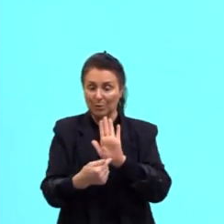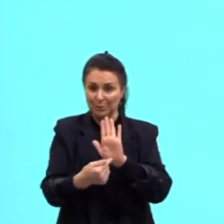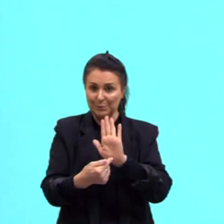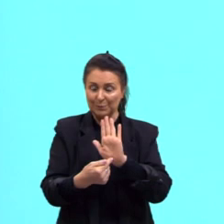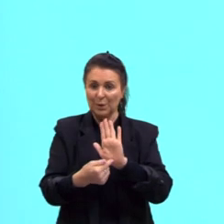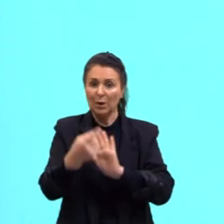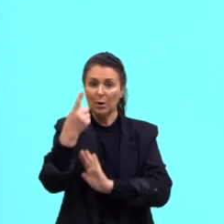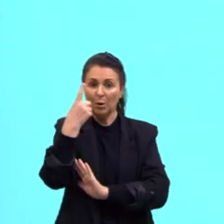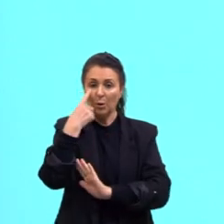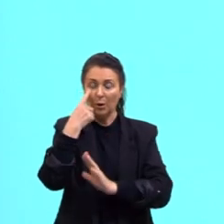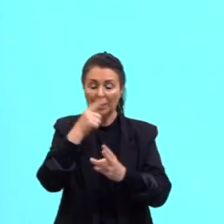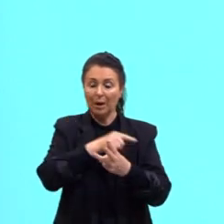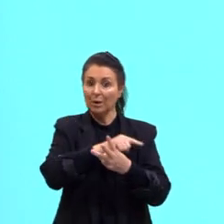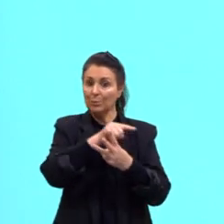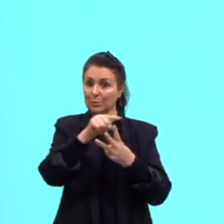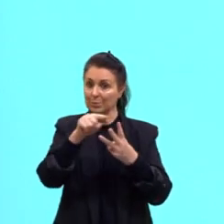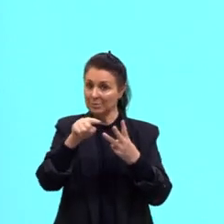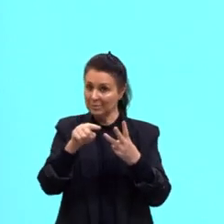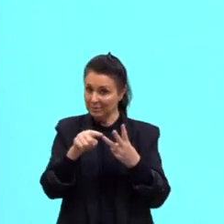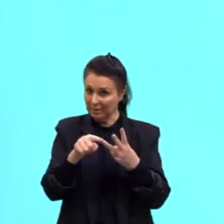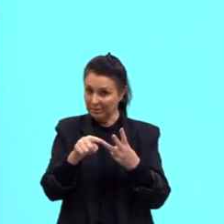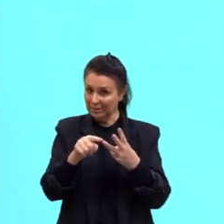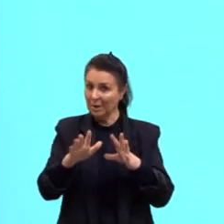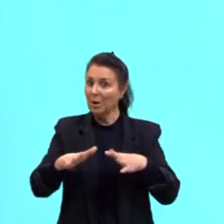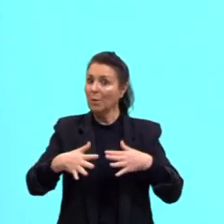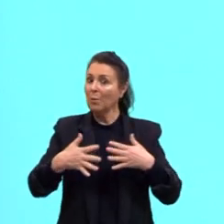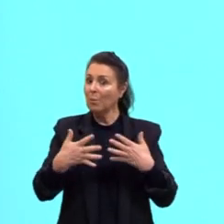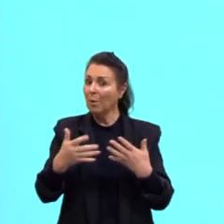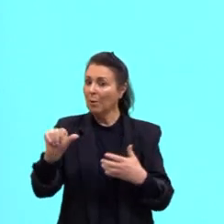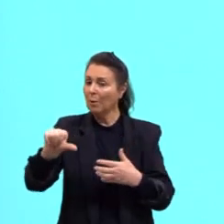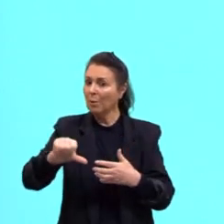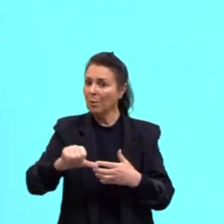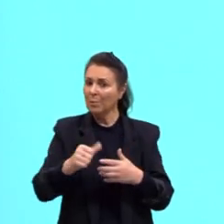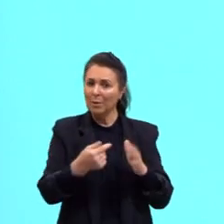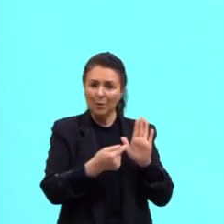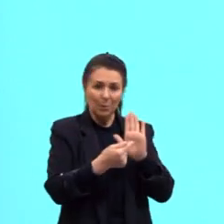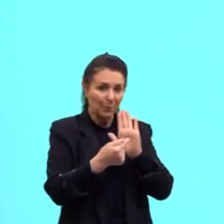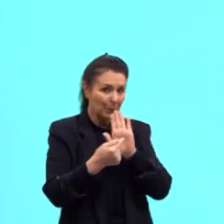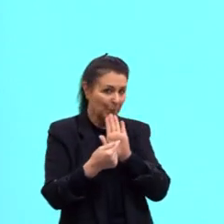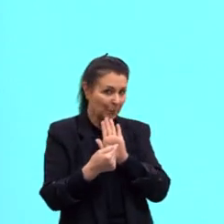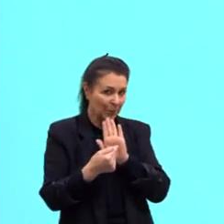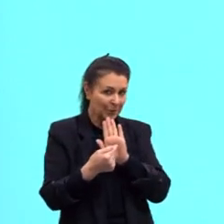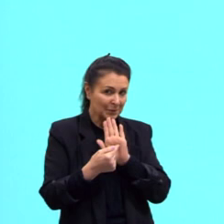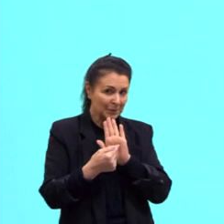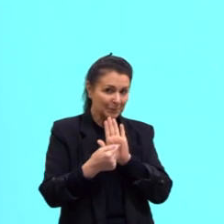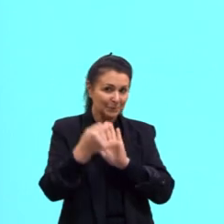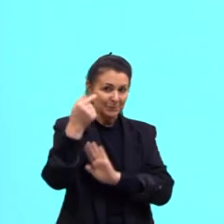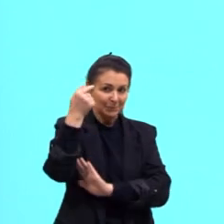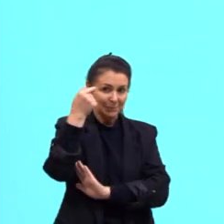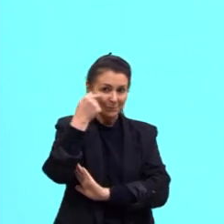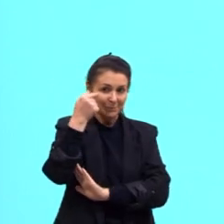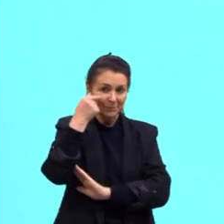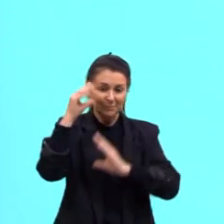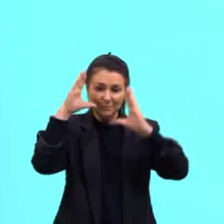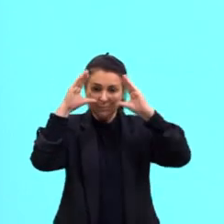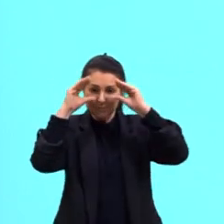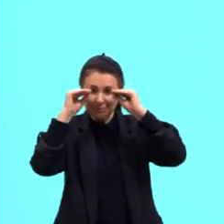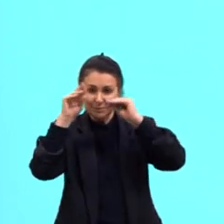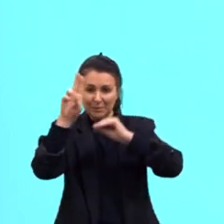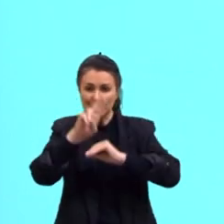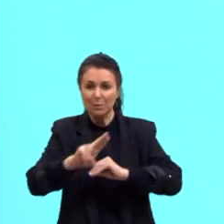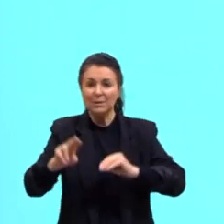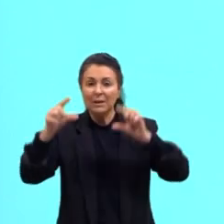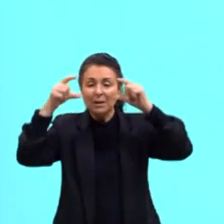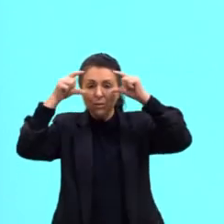considerando os três aspectos Qual é a melhor amostra de lente fotocromática para ser utilizado em